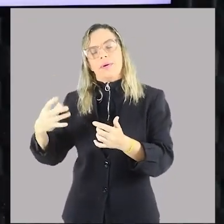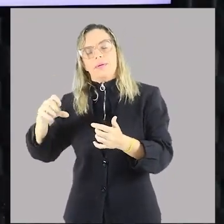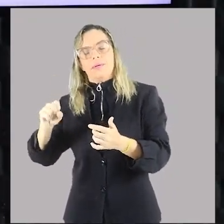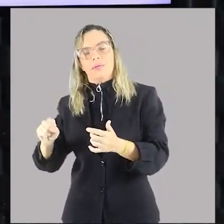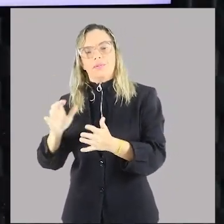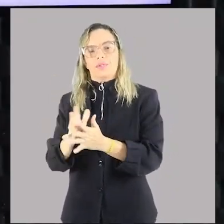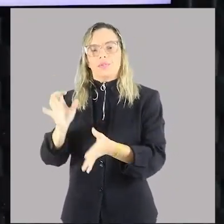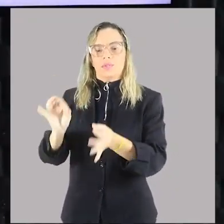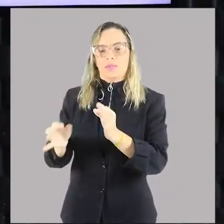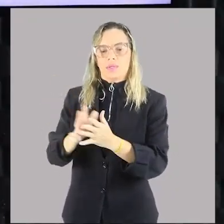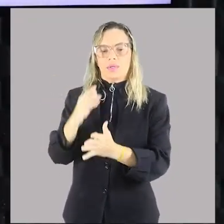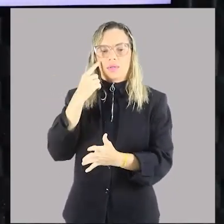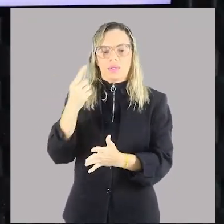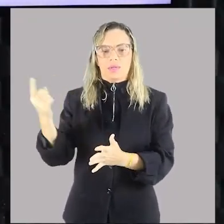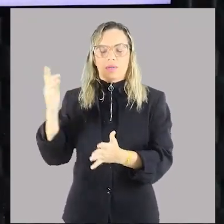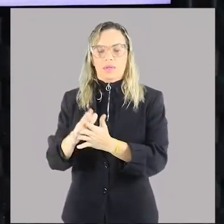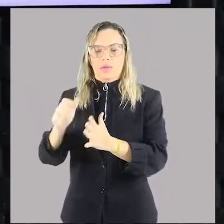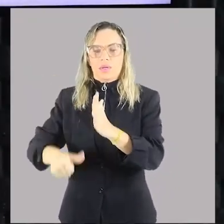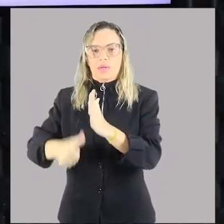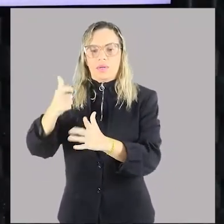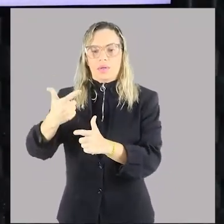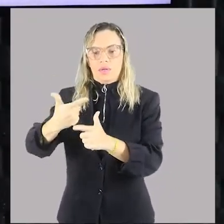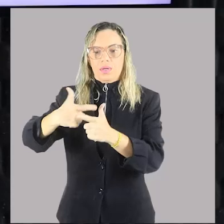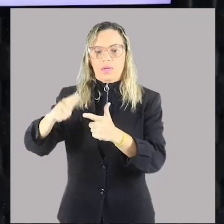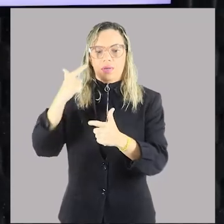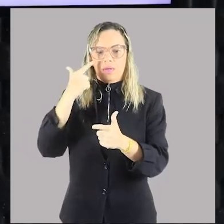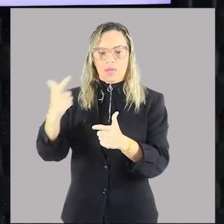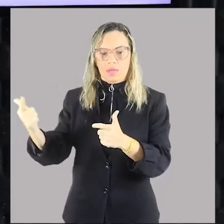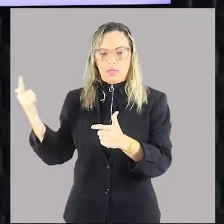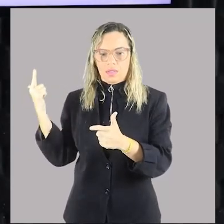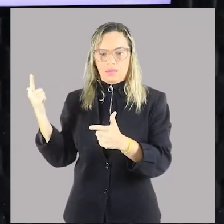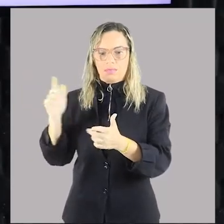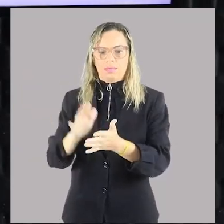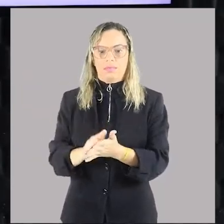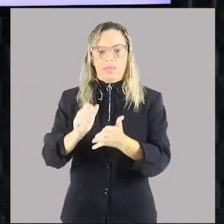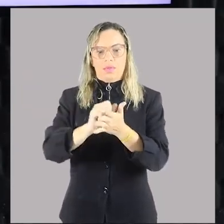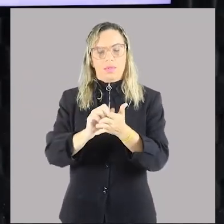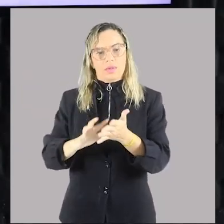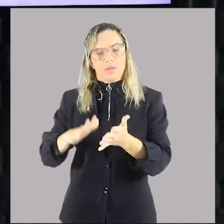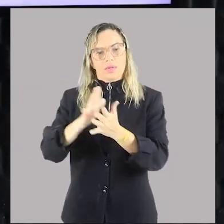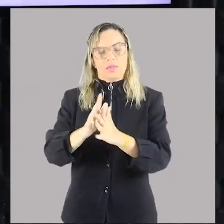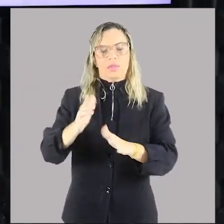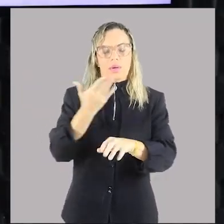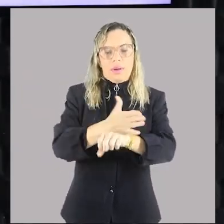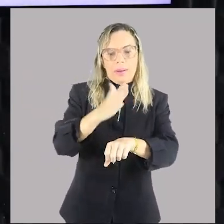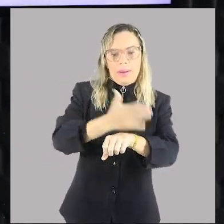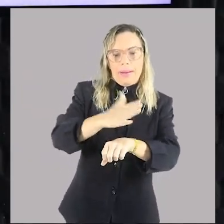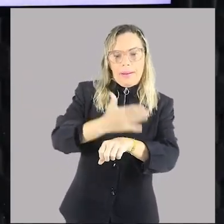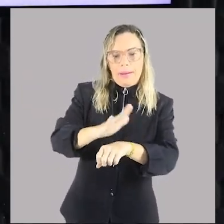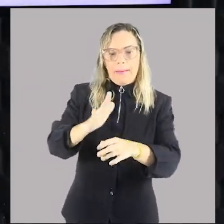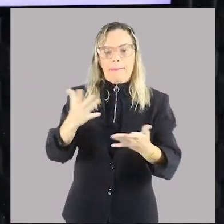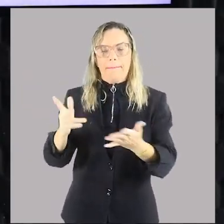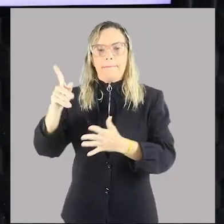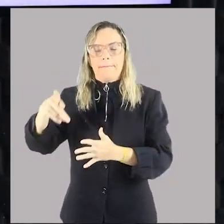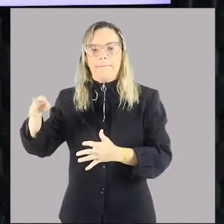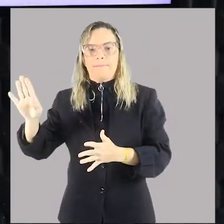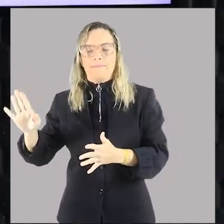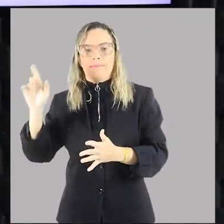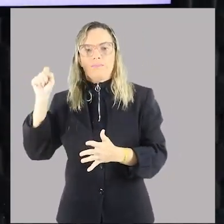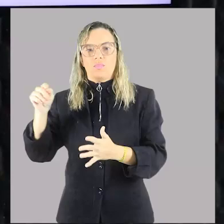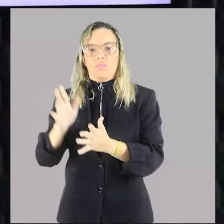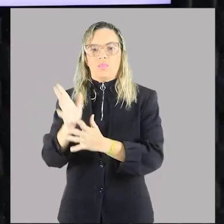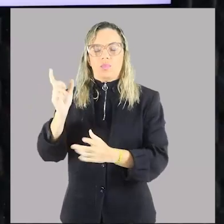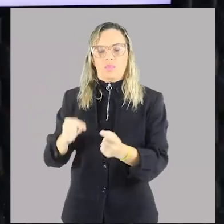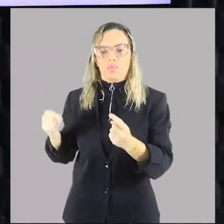aula. Primeiramente, essa divisão entre atividades da administração pública é o viés